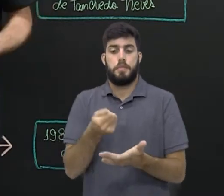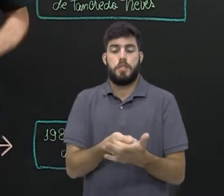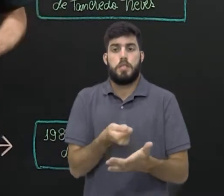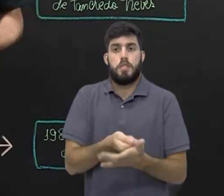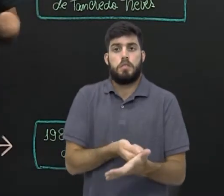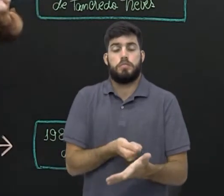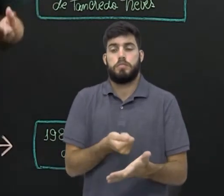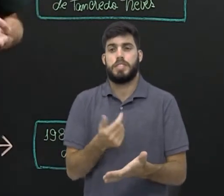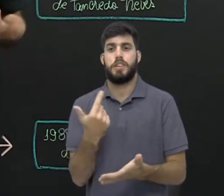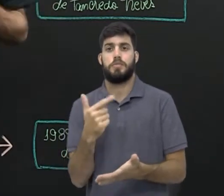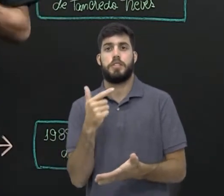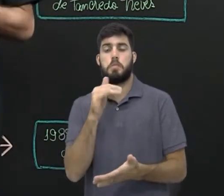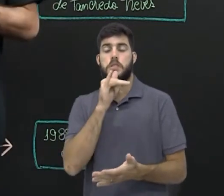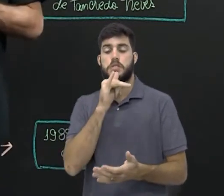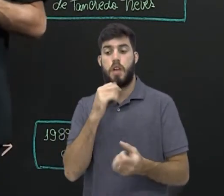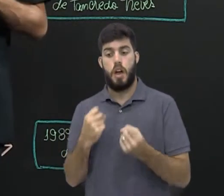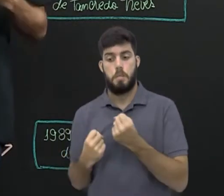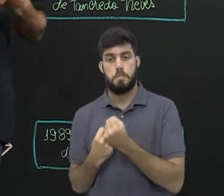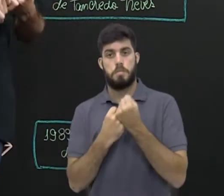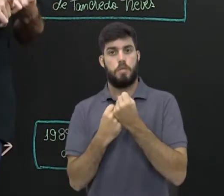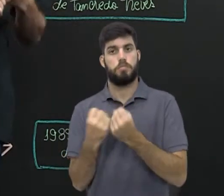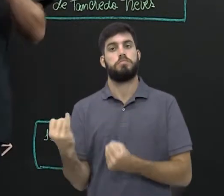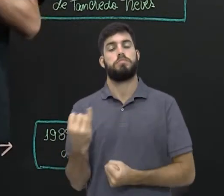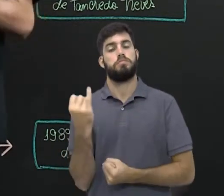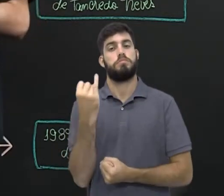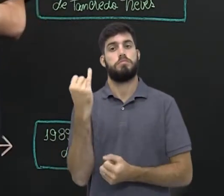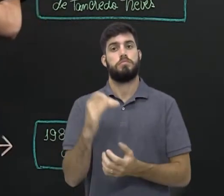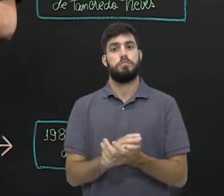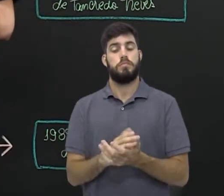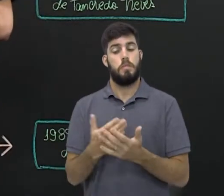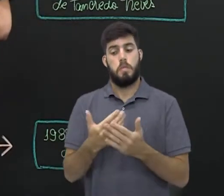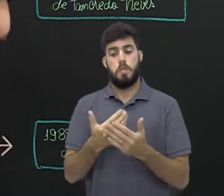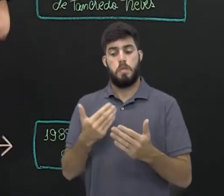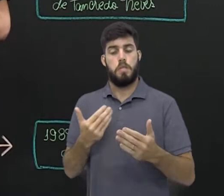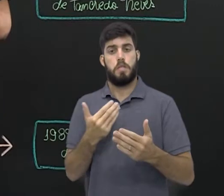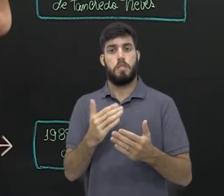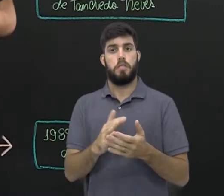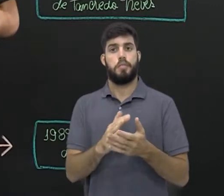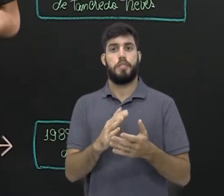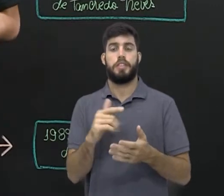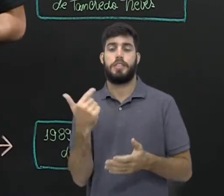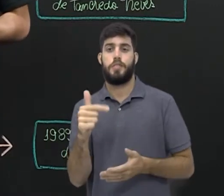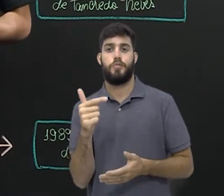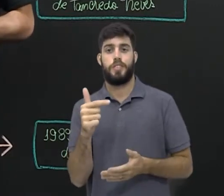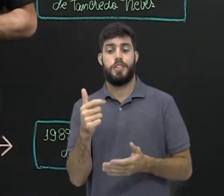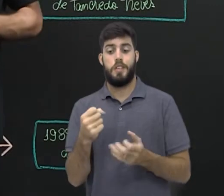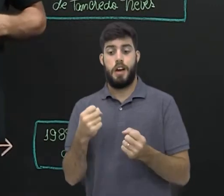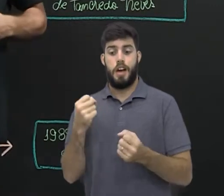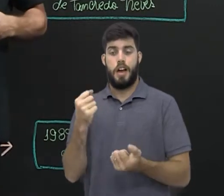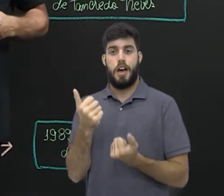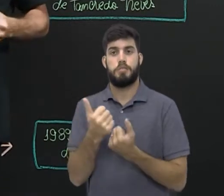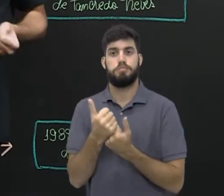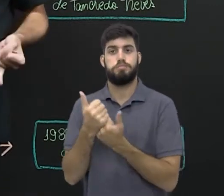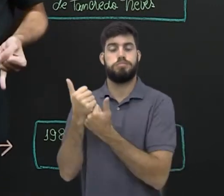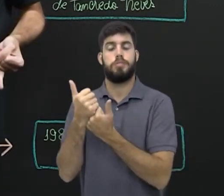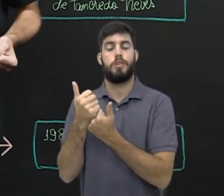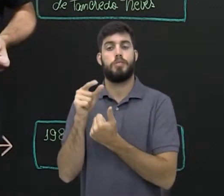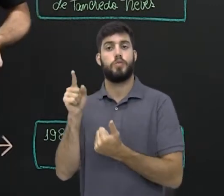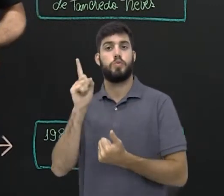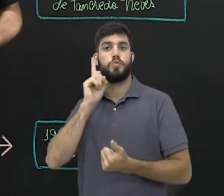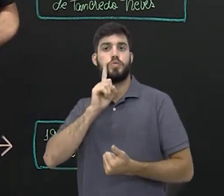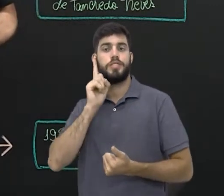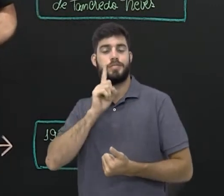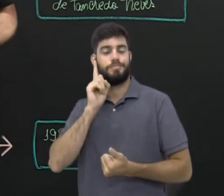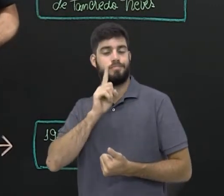apoios importantes. Por exemplo, no plano externo não tinha mais o apoio dos Estados Unidos. Houve uma